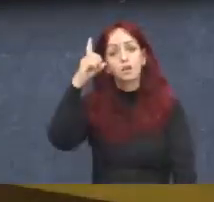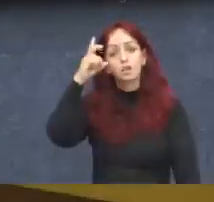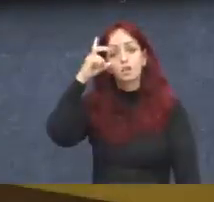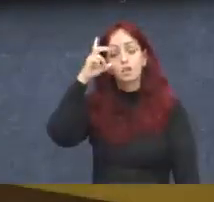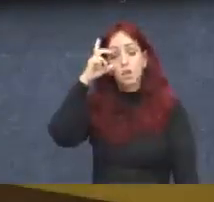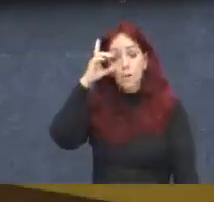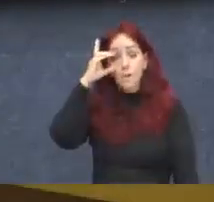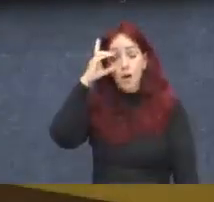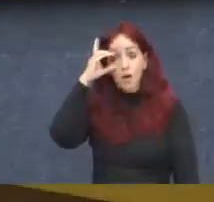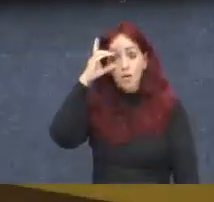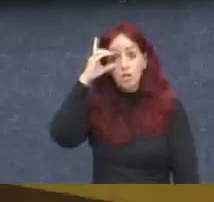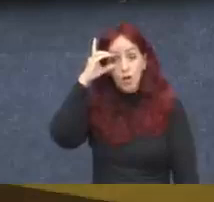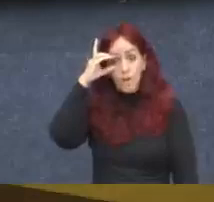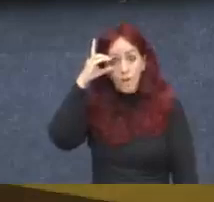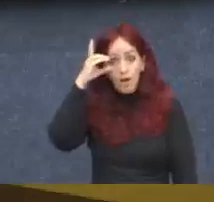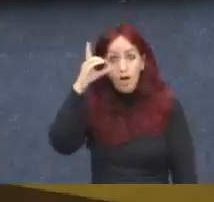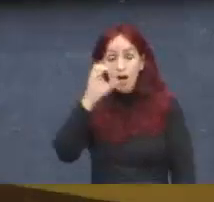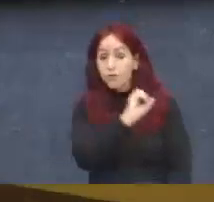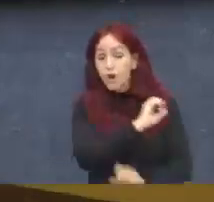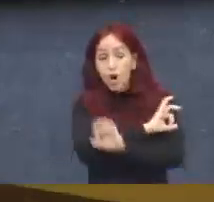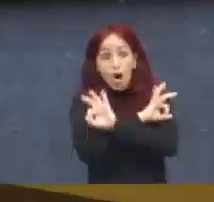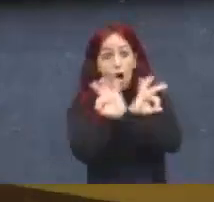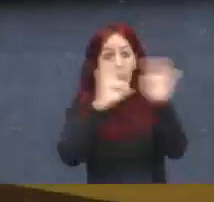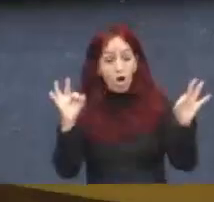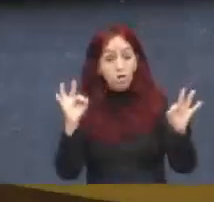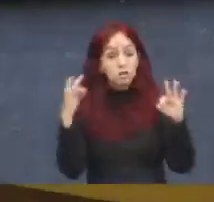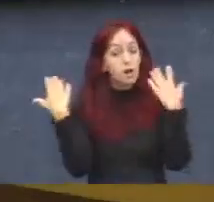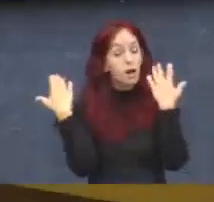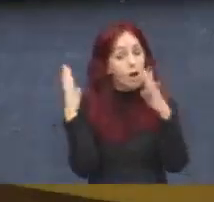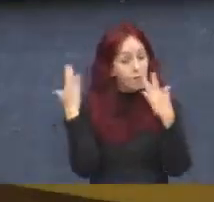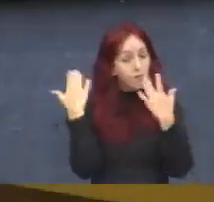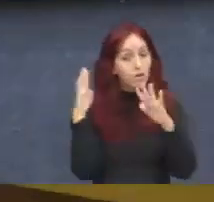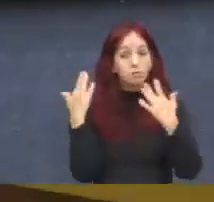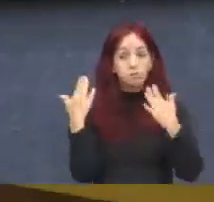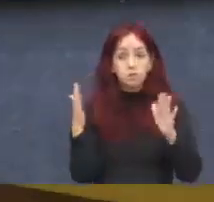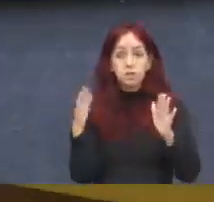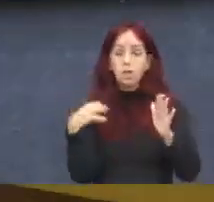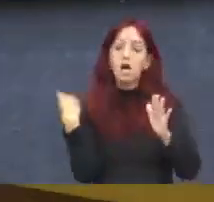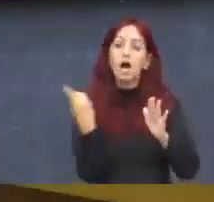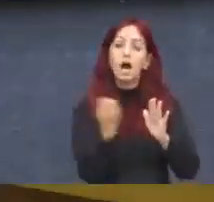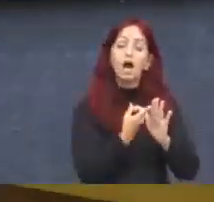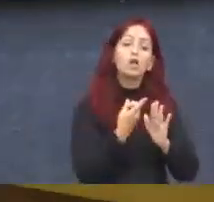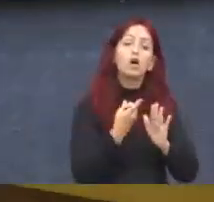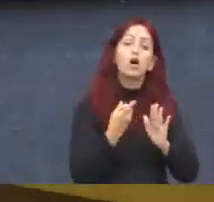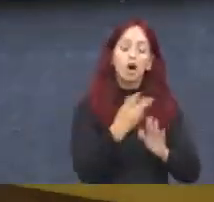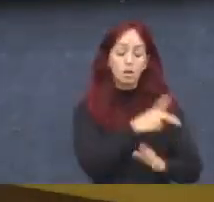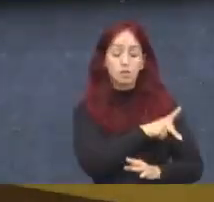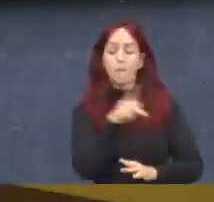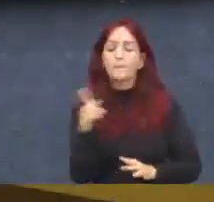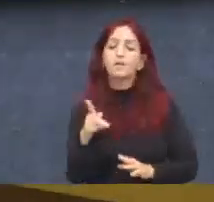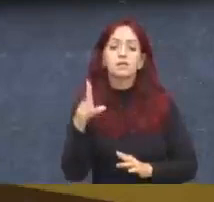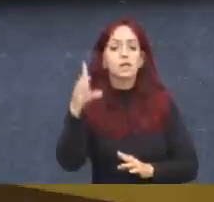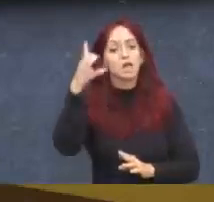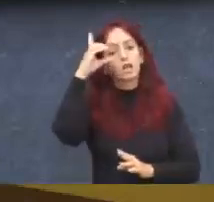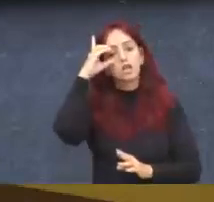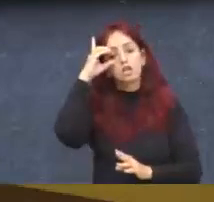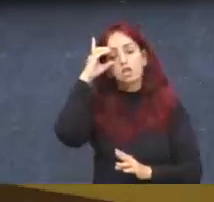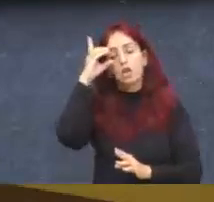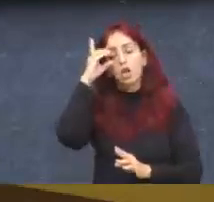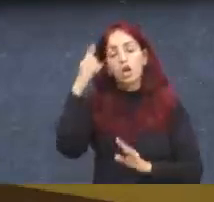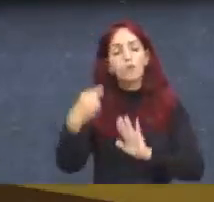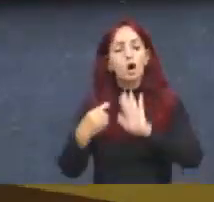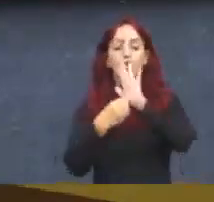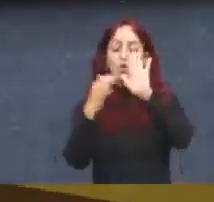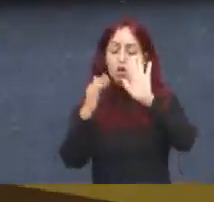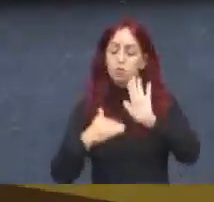ótimo. Aplaudi, vereador, aplaudi a nossa presidenta Dilma num lugar de destaque, que